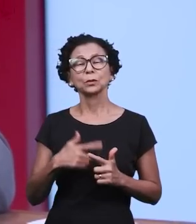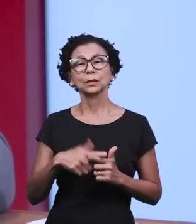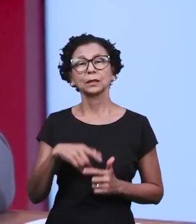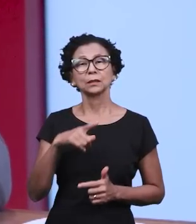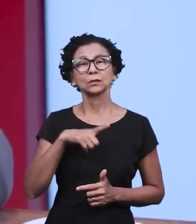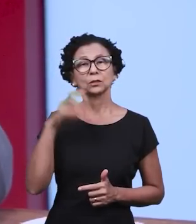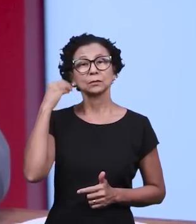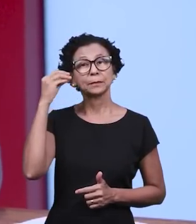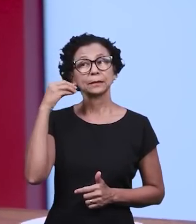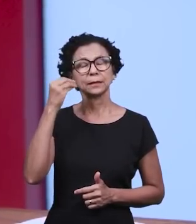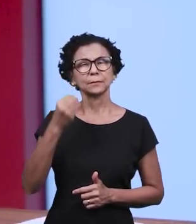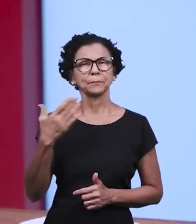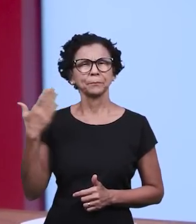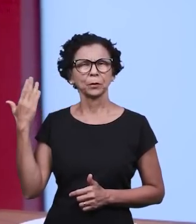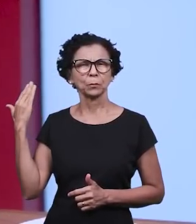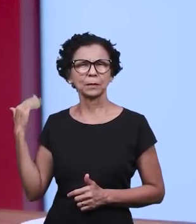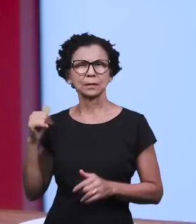nação, e